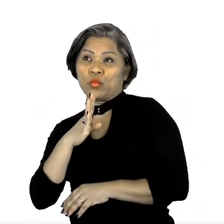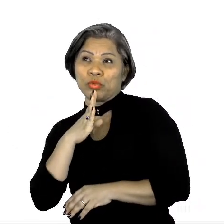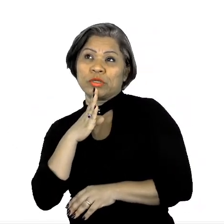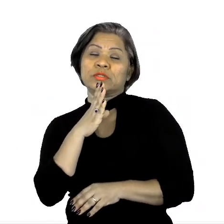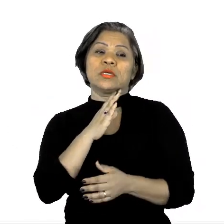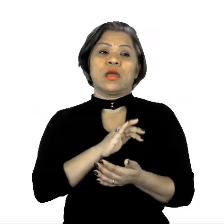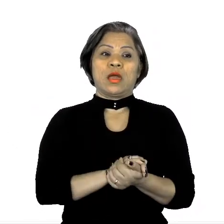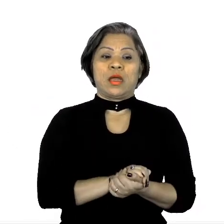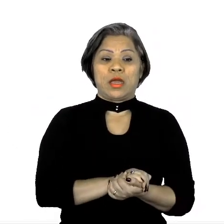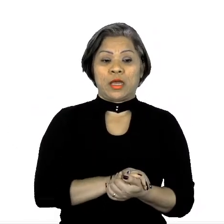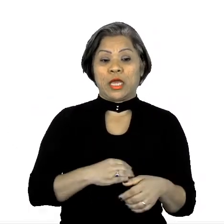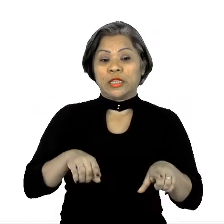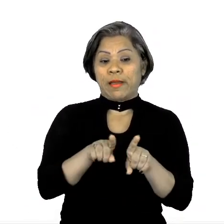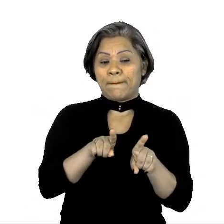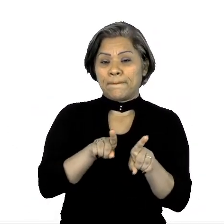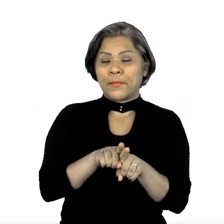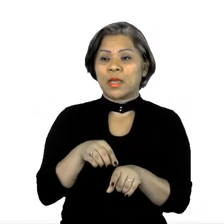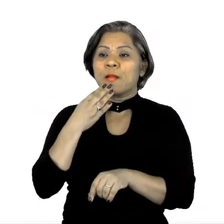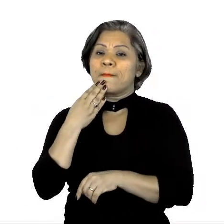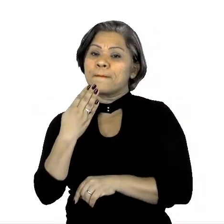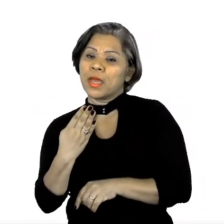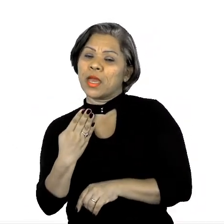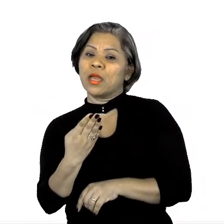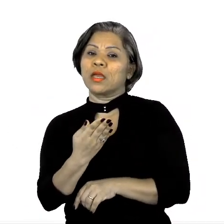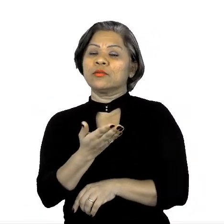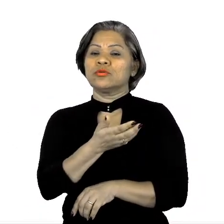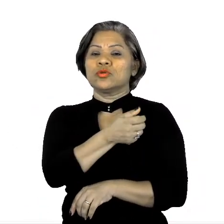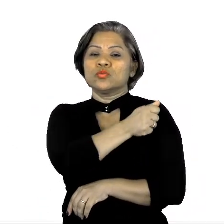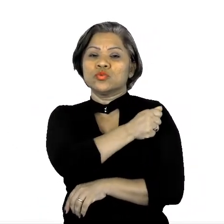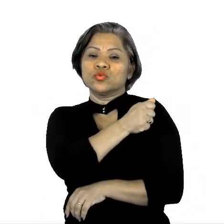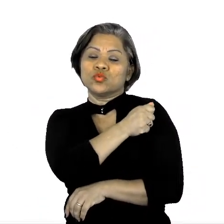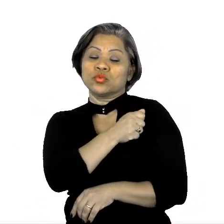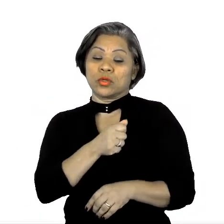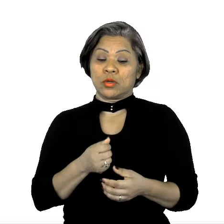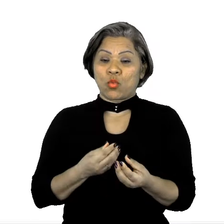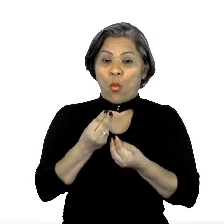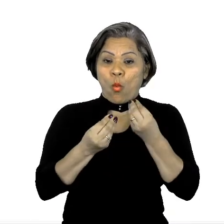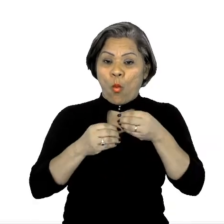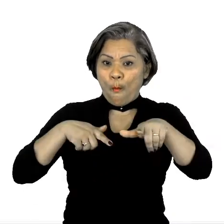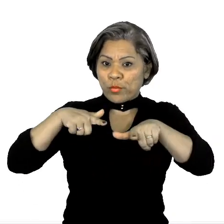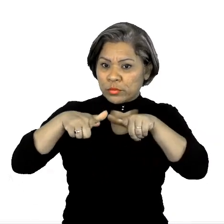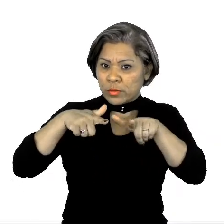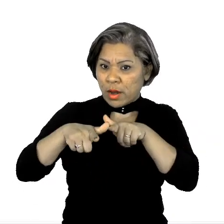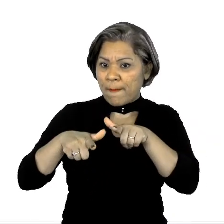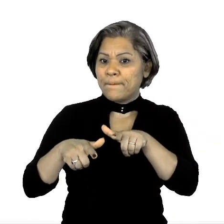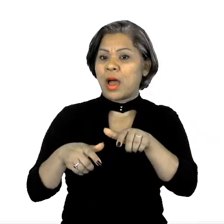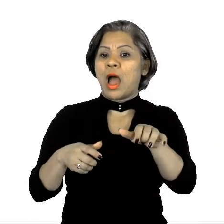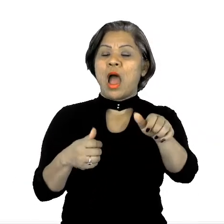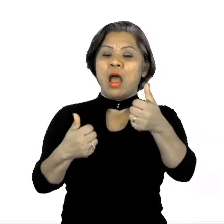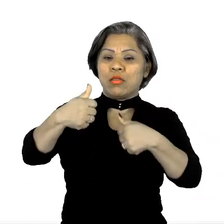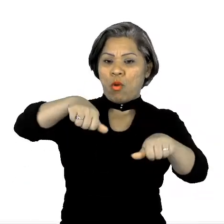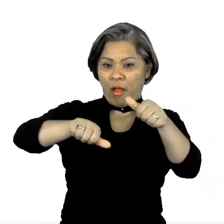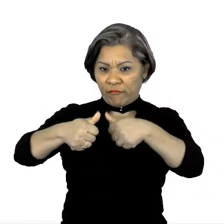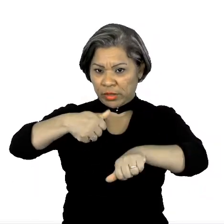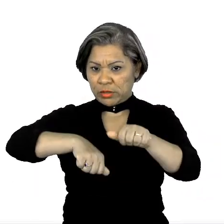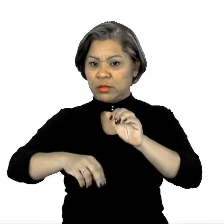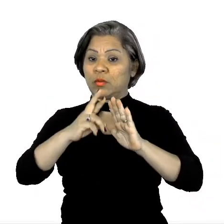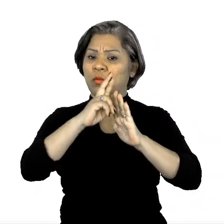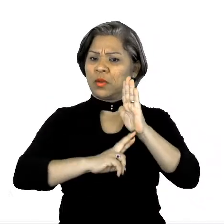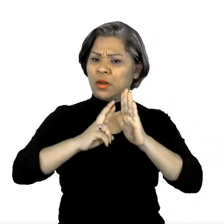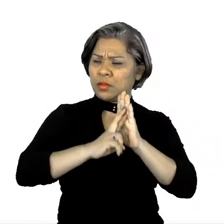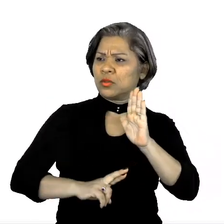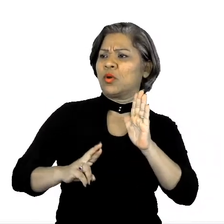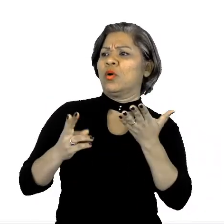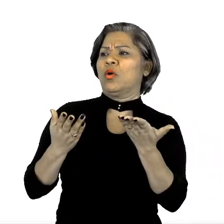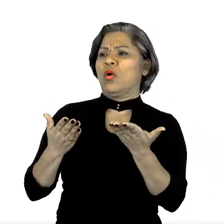Muitas vezes é requerido aos estudantes que, em forma de trabalho avaliativo, sejam entregues o quê? Relatórios de passeios, de